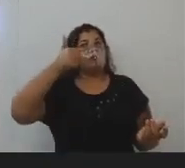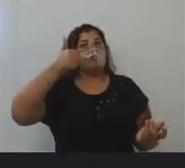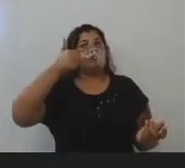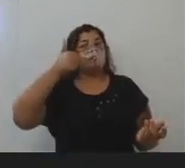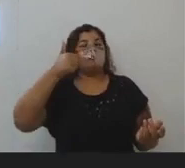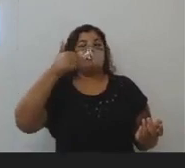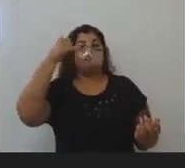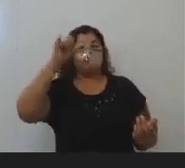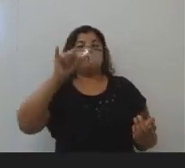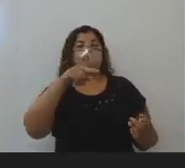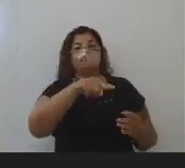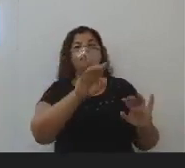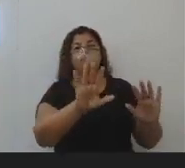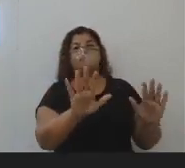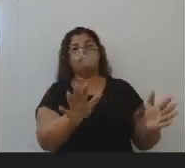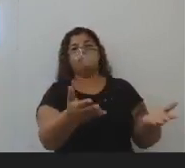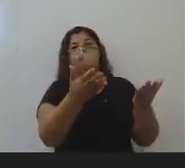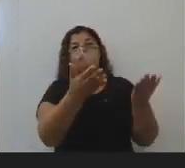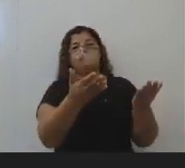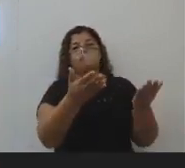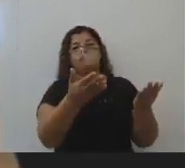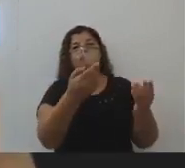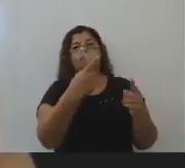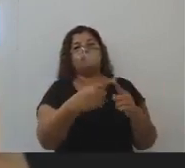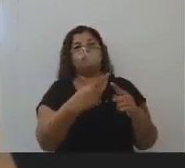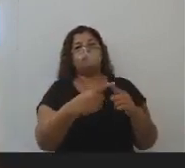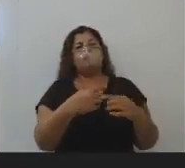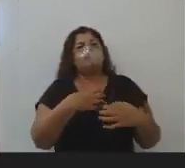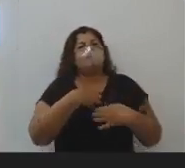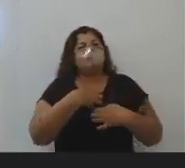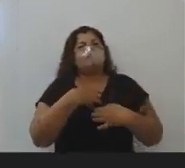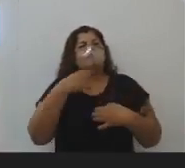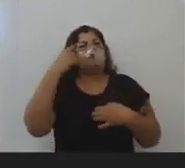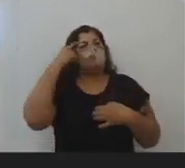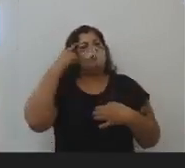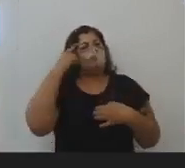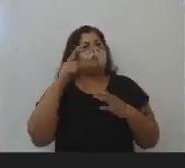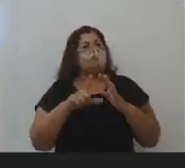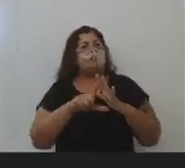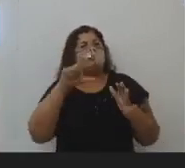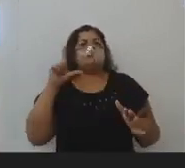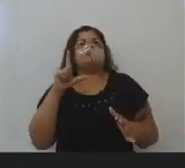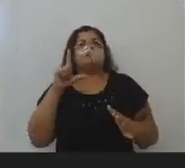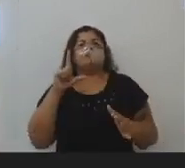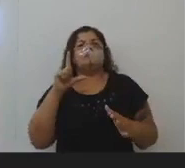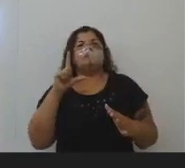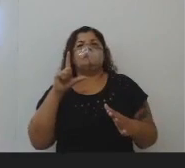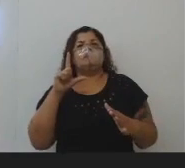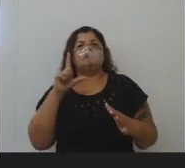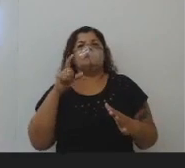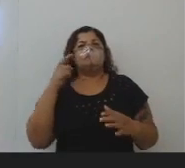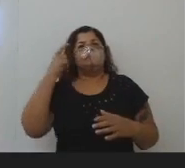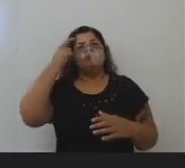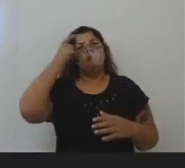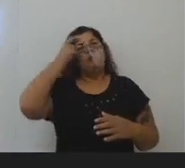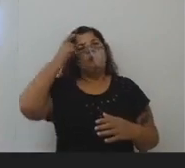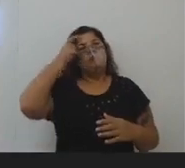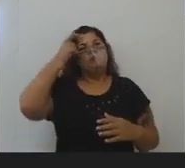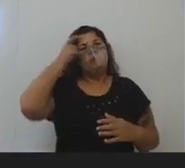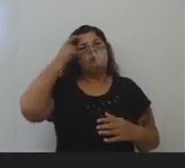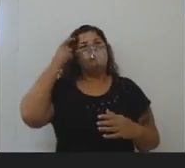para essa festa. Então, a intuição é uma coisa que antecede o nosso processo de consciência,